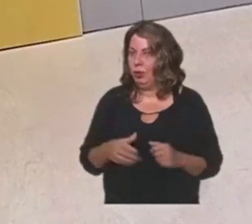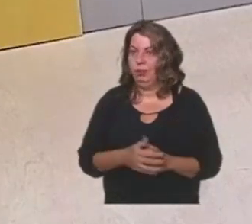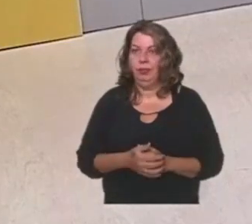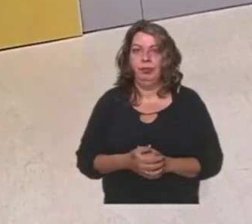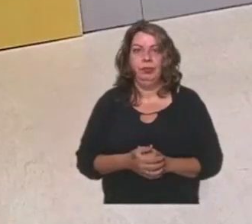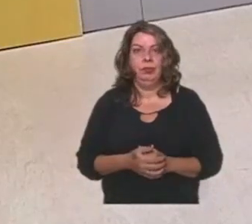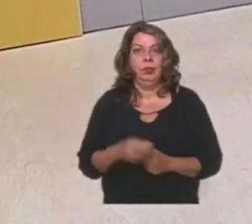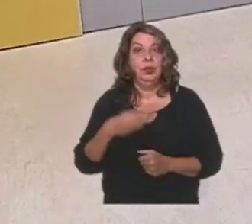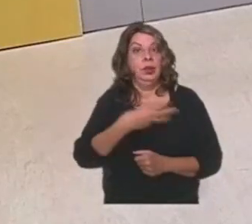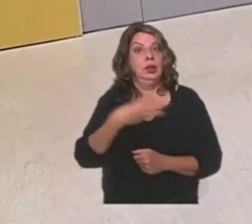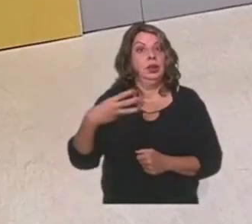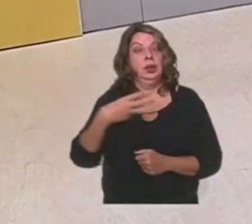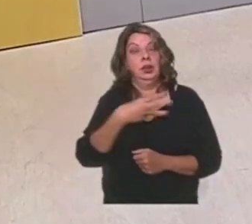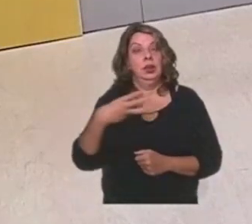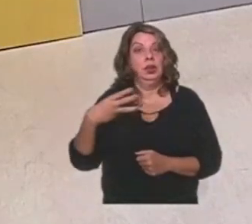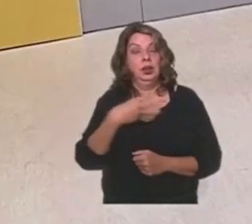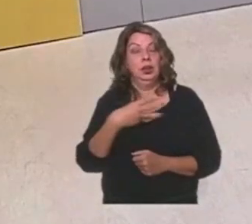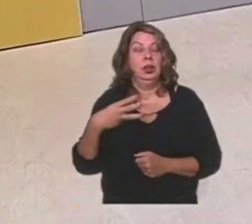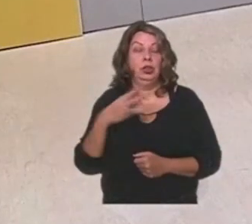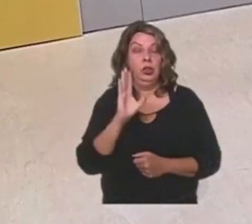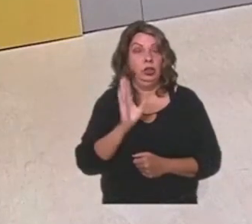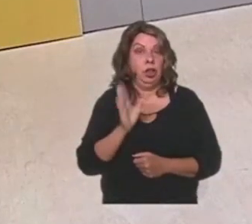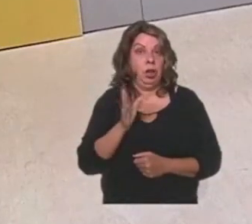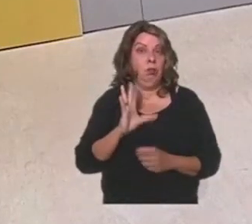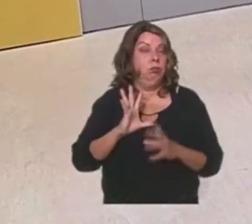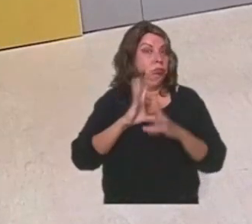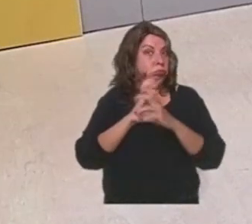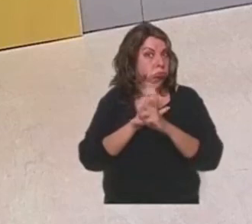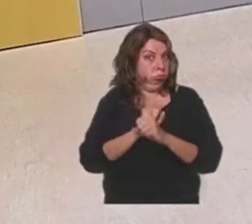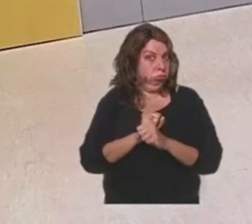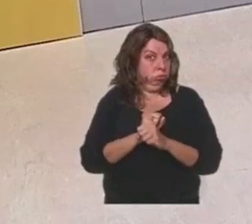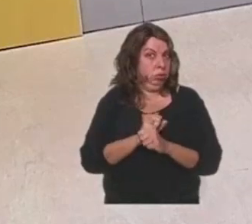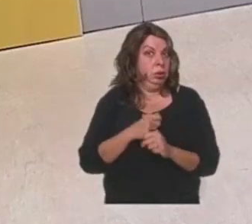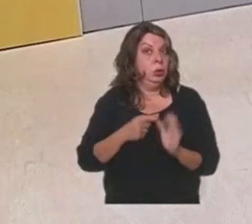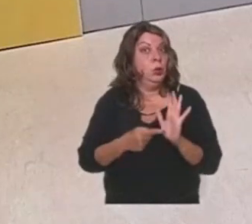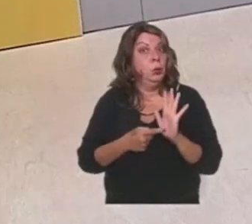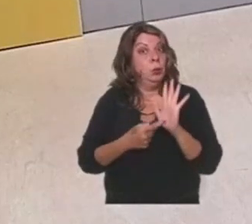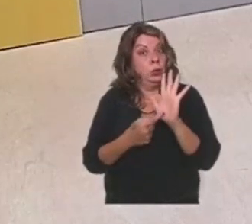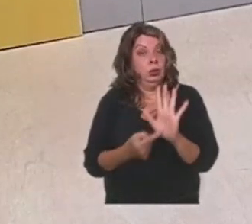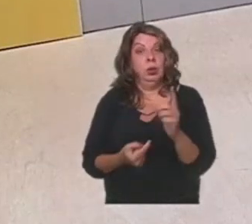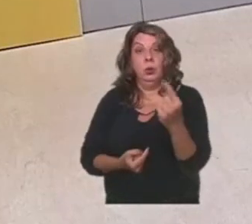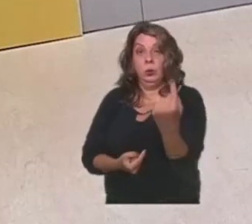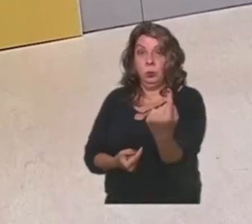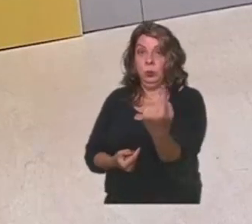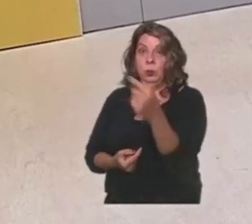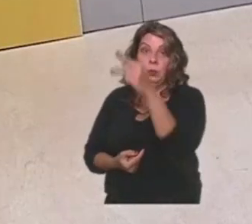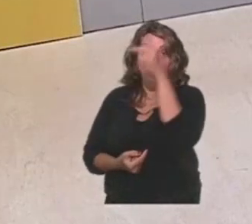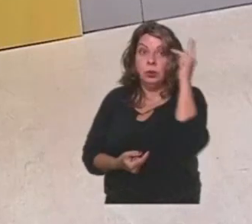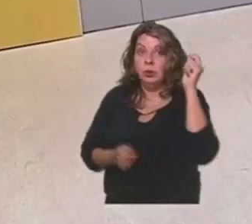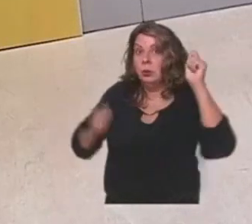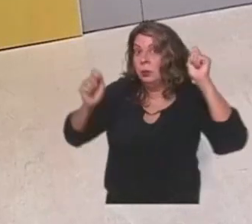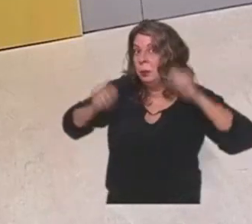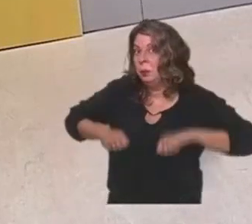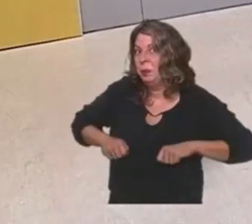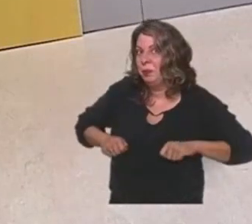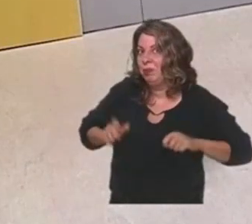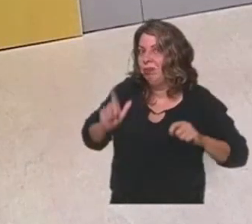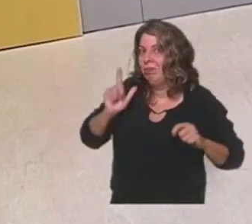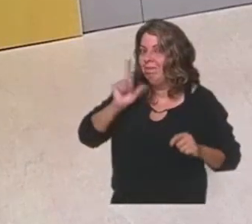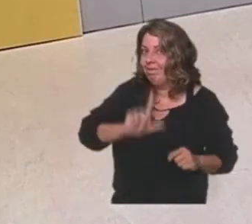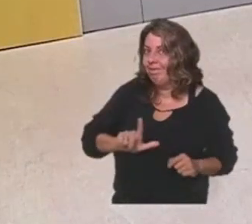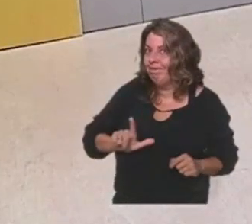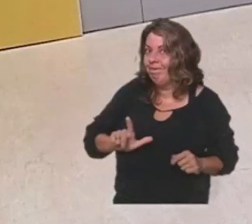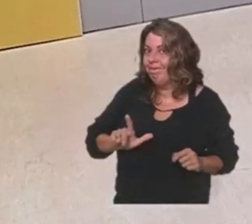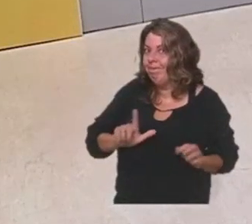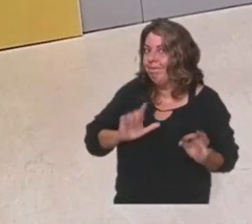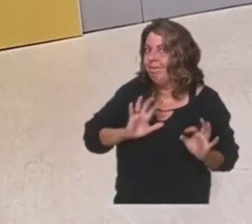temos 33 bolinhas chamadas e olha, já aparece um título aqui com possibilidades de levar. Então,